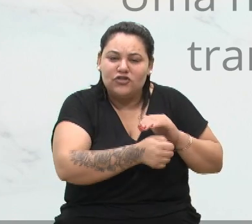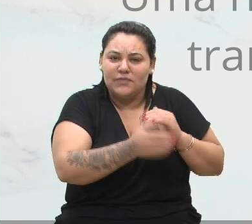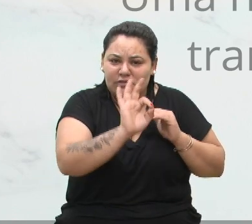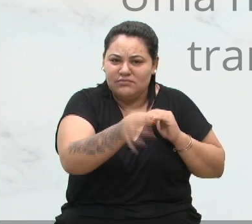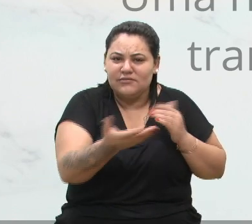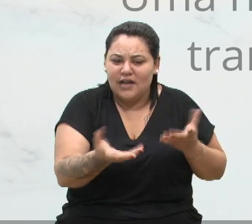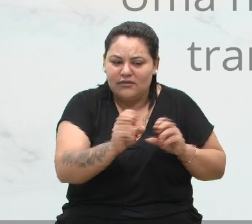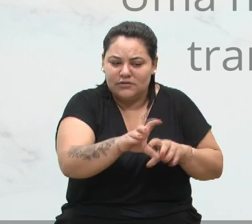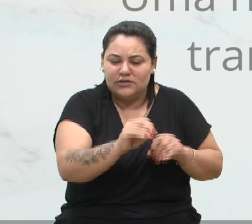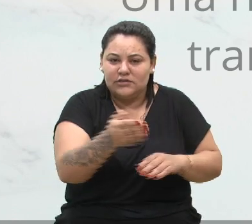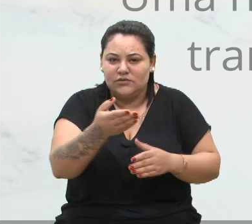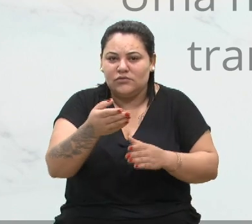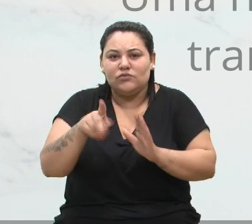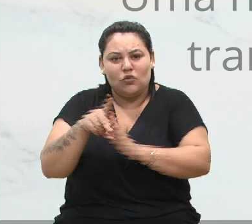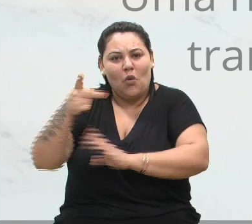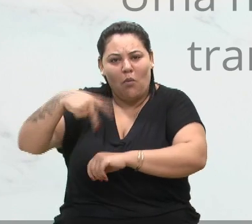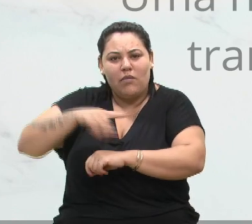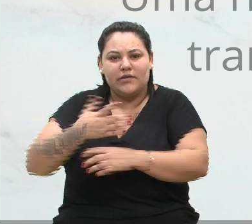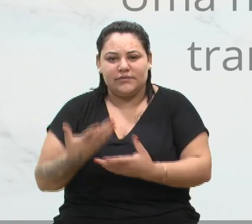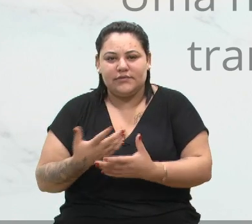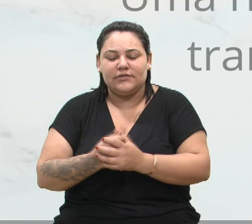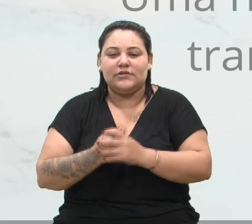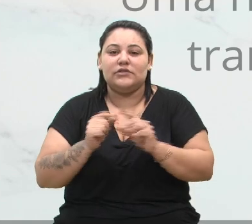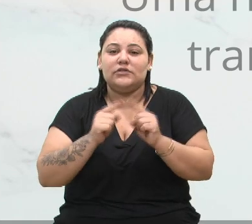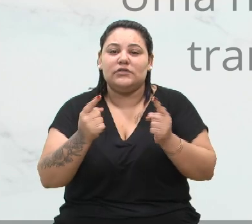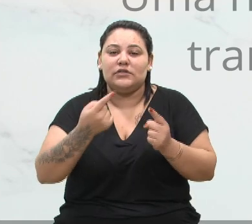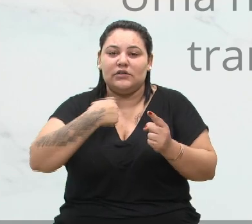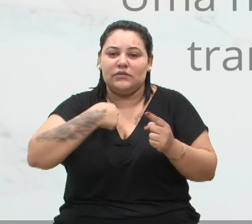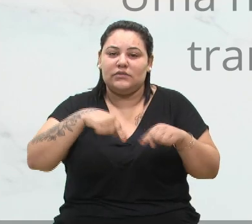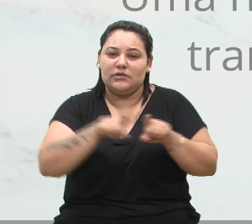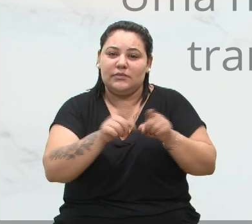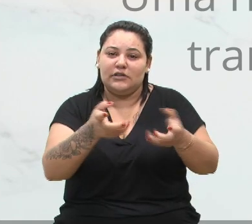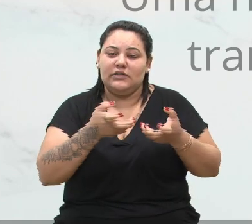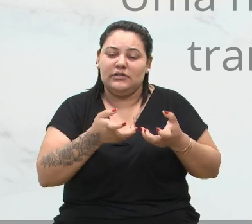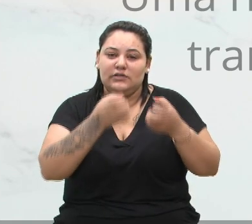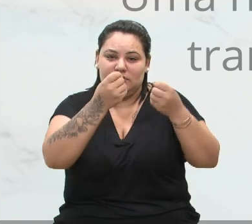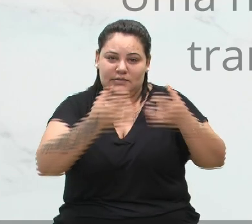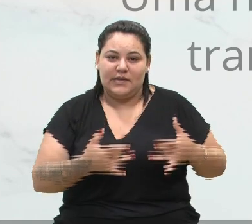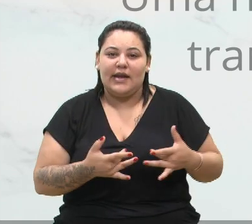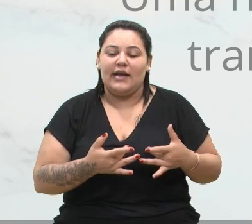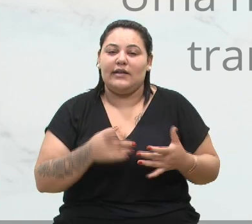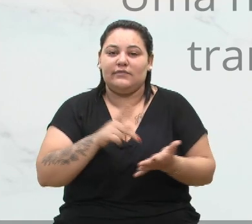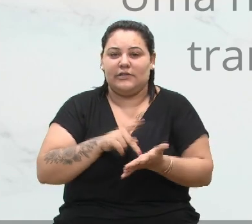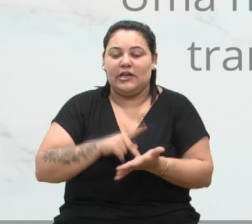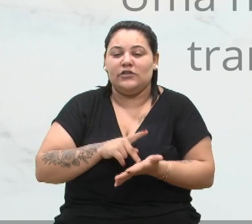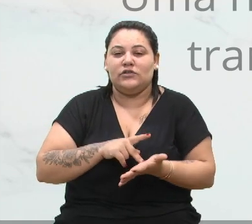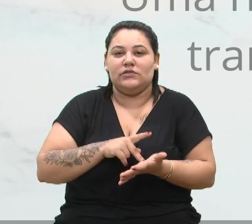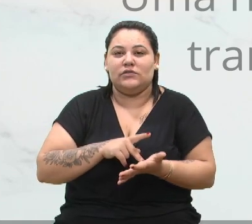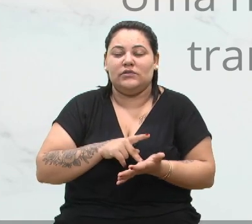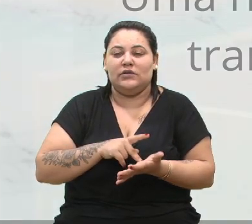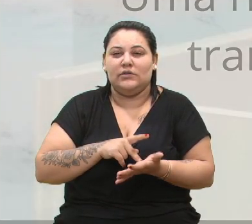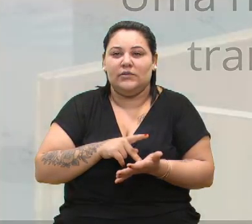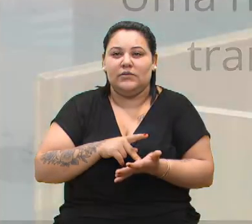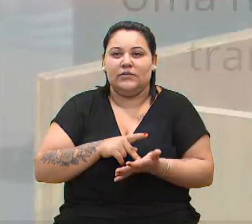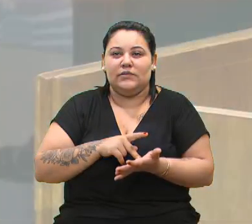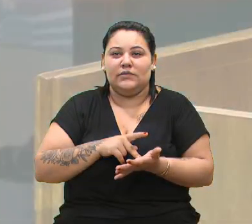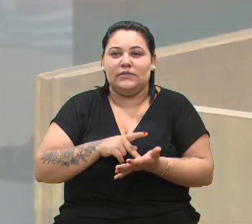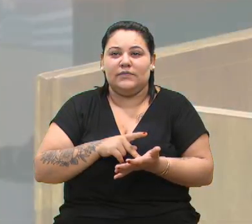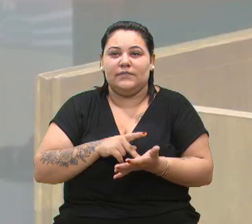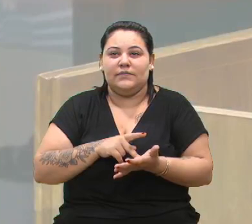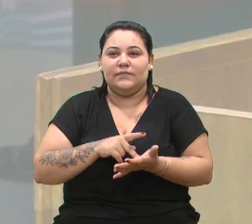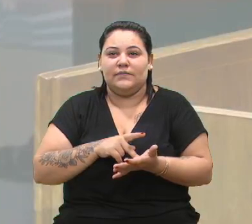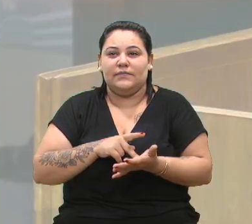educação do nosso país. Eu também queria colocar aqui e lançar até um